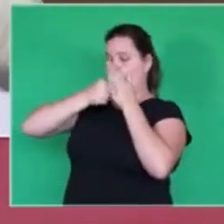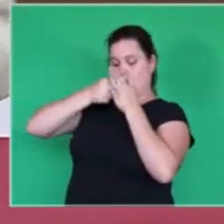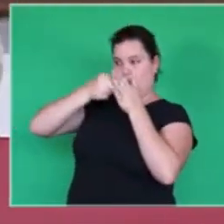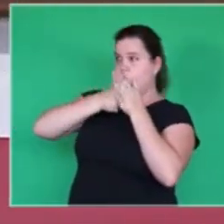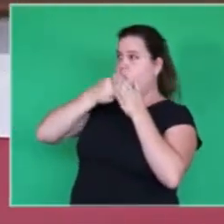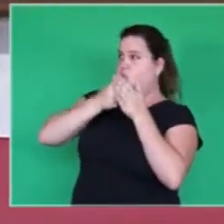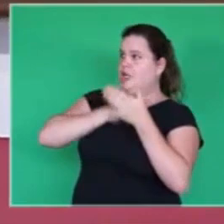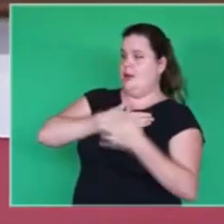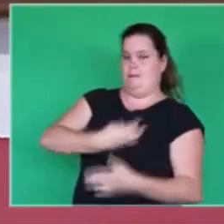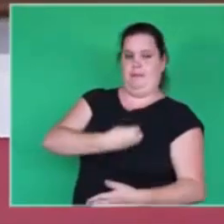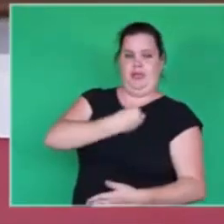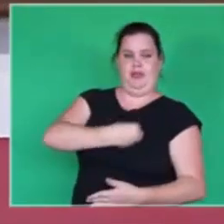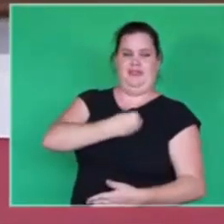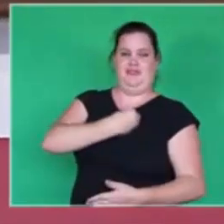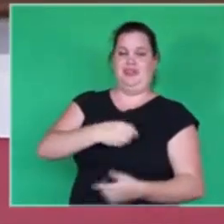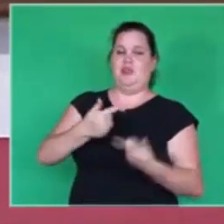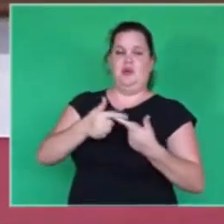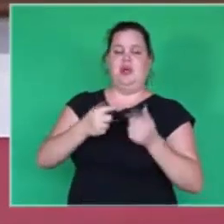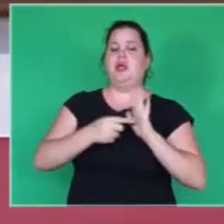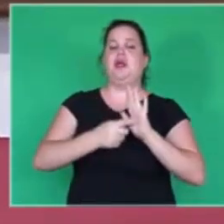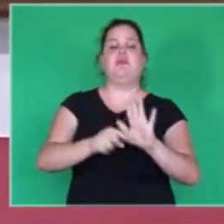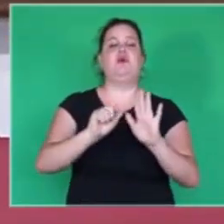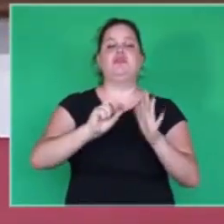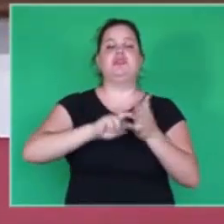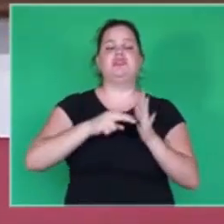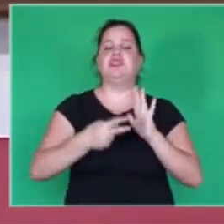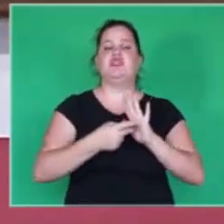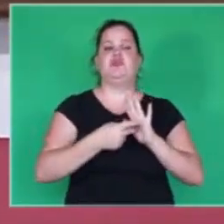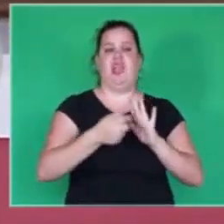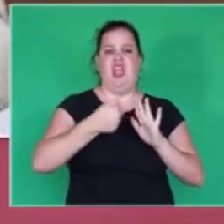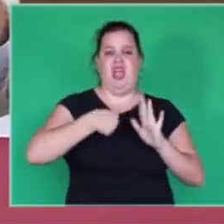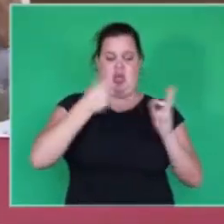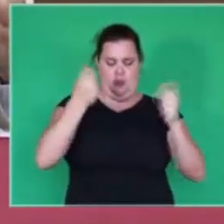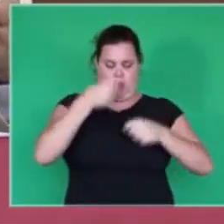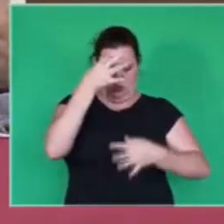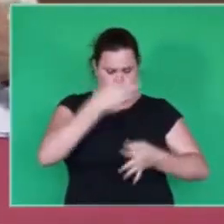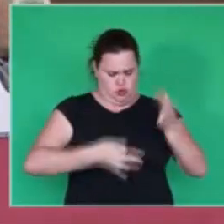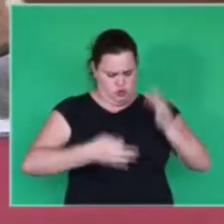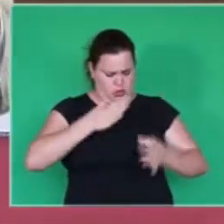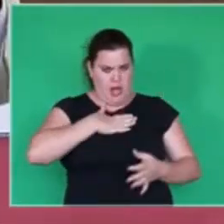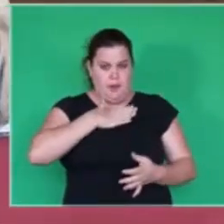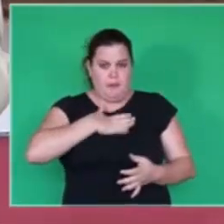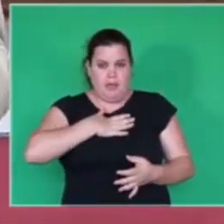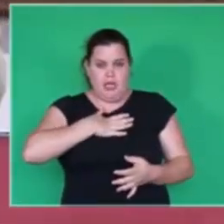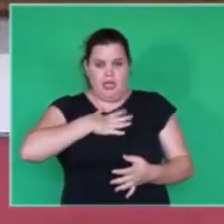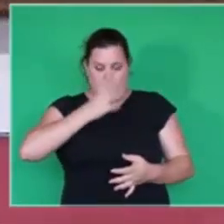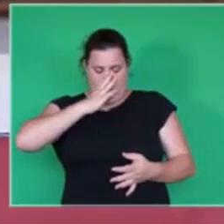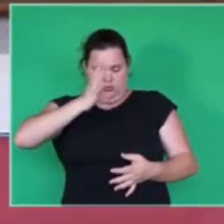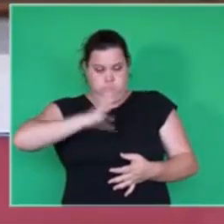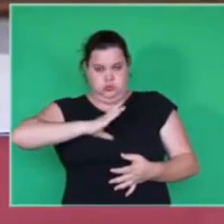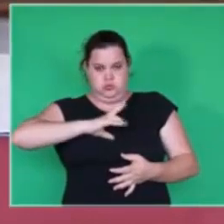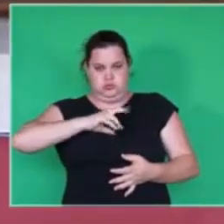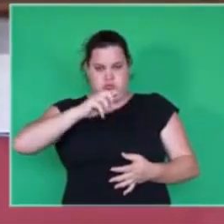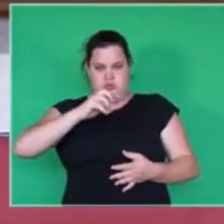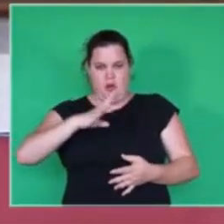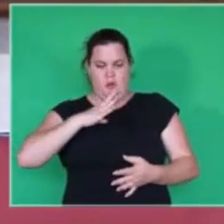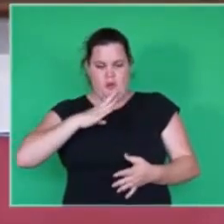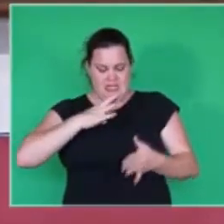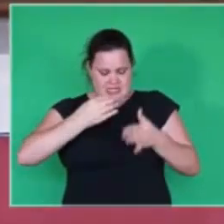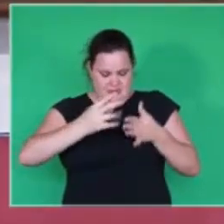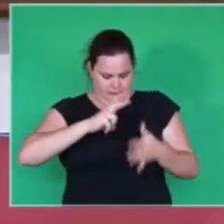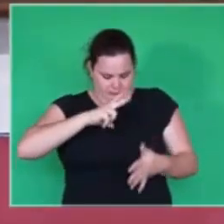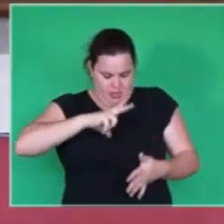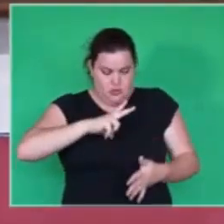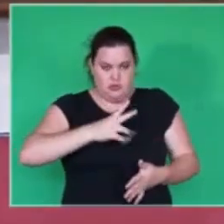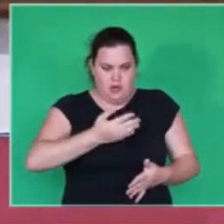é incapaz de julgar a si próprio e se ver livre dos seus próprios erros simplesmente com uma